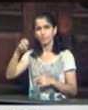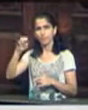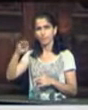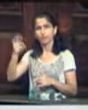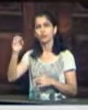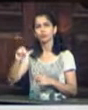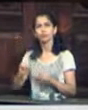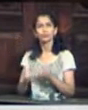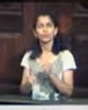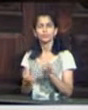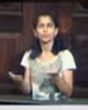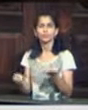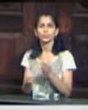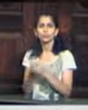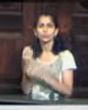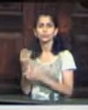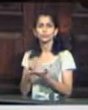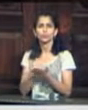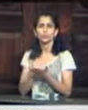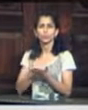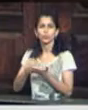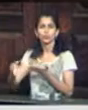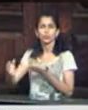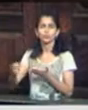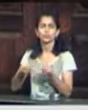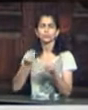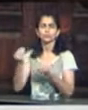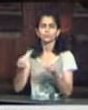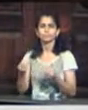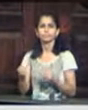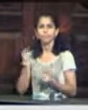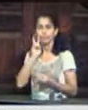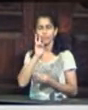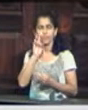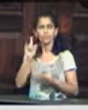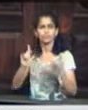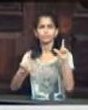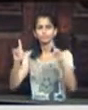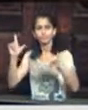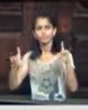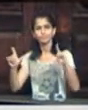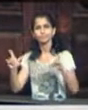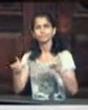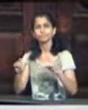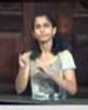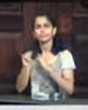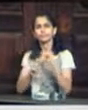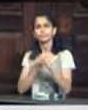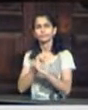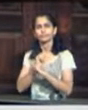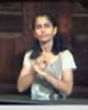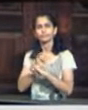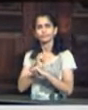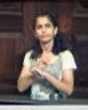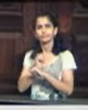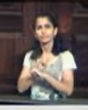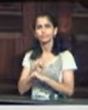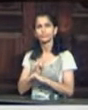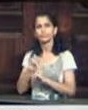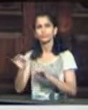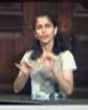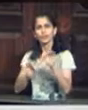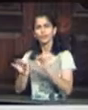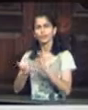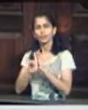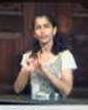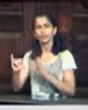proposituras. Porque esse projeto de lei, para quem nos assiste pela televisão, para quem nos segue pelas redes sociais, é importante saber, esses projetos de